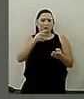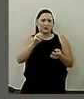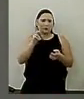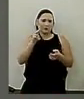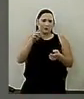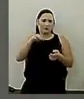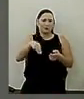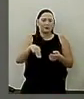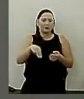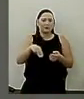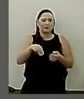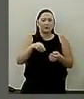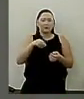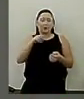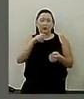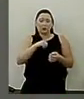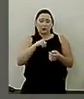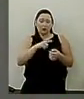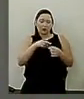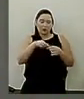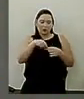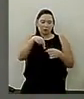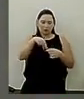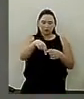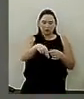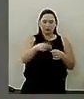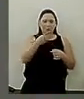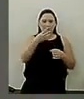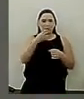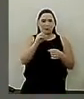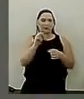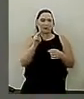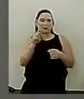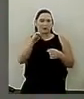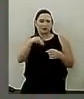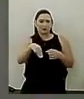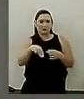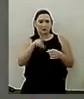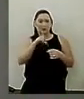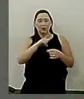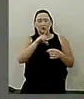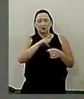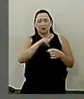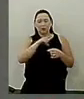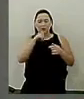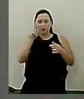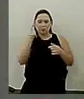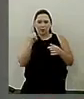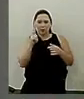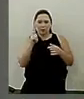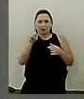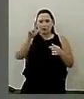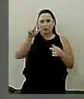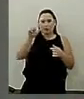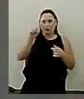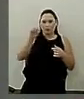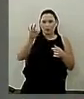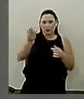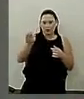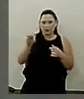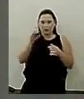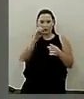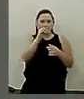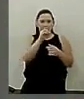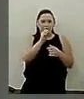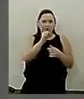quilômetros. Você tem que andar 30 quilômetros para atravessar Goiânia de uma ponta a outra. Ou seja, mais